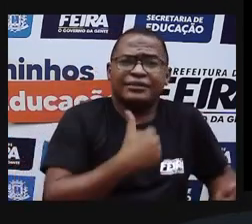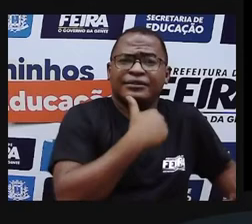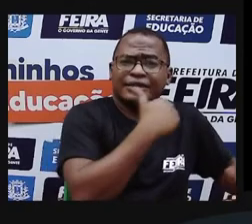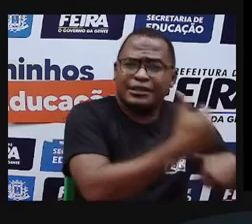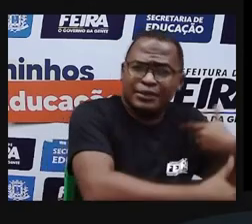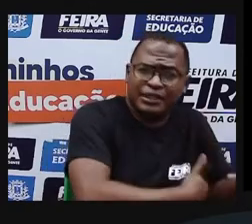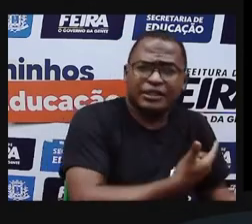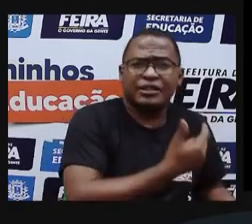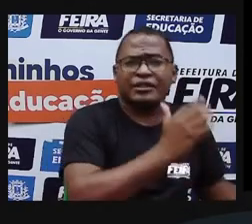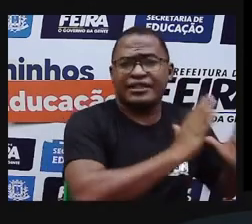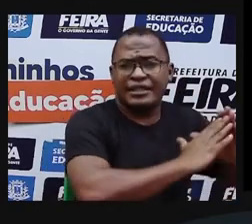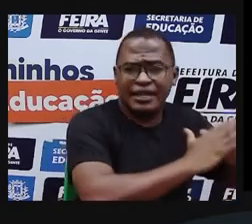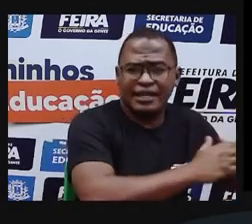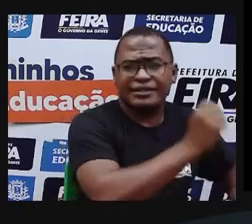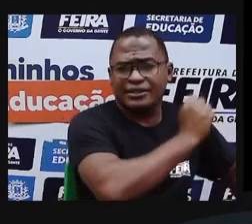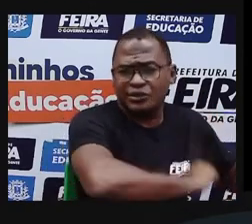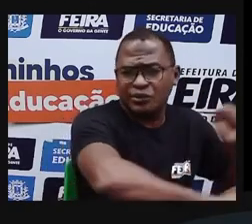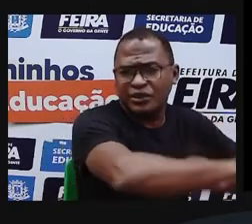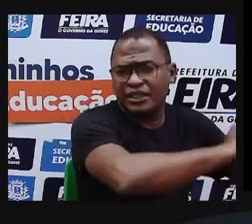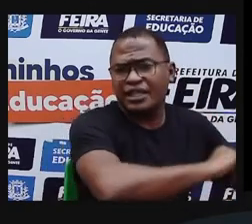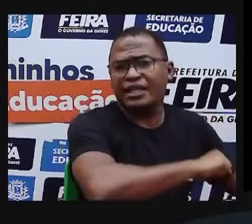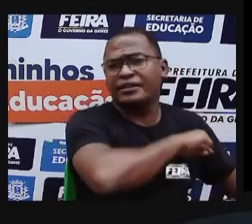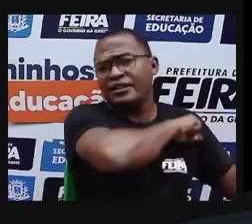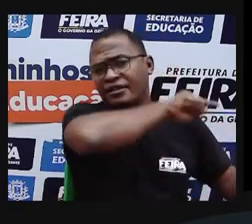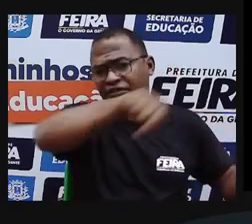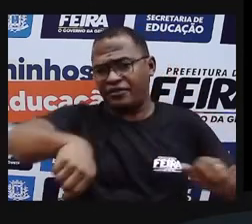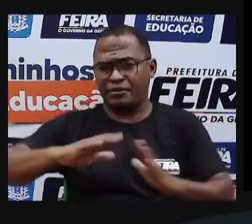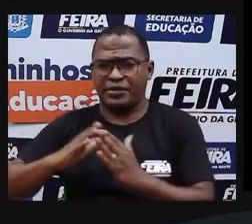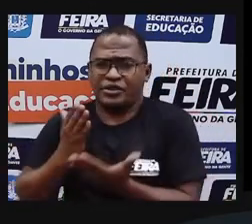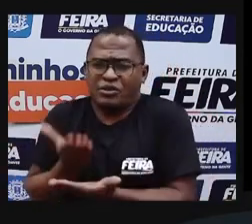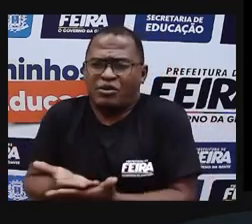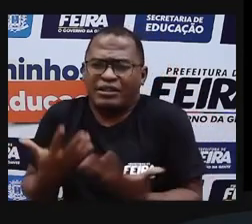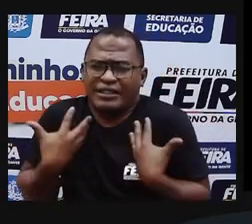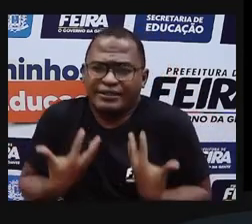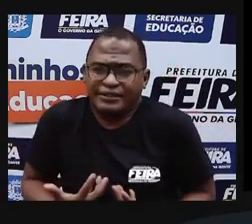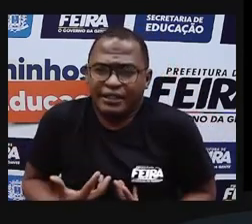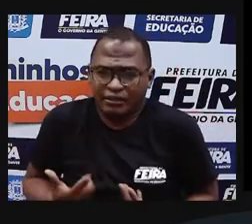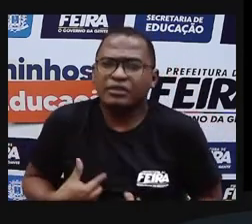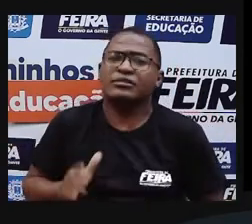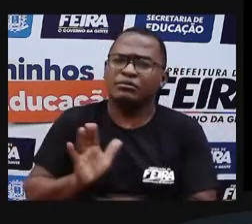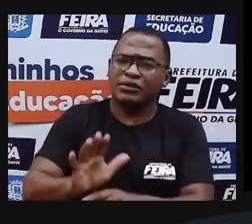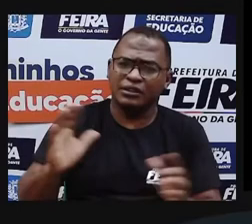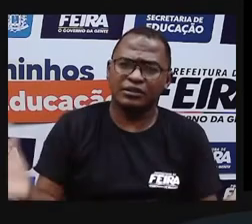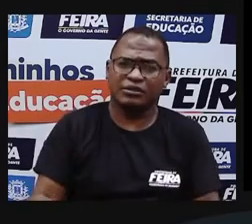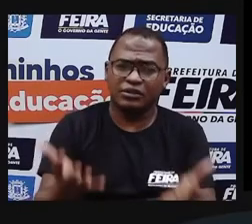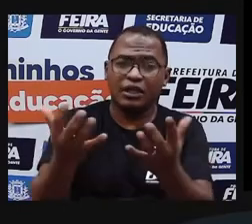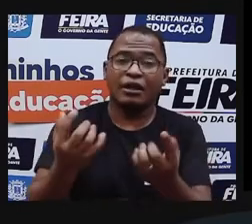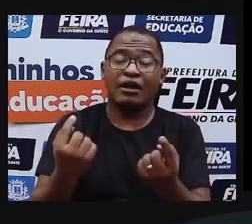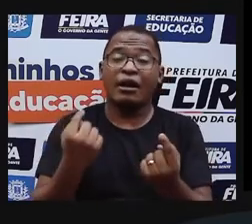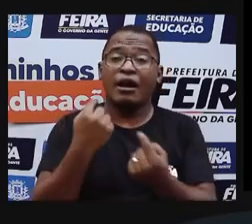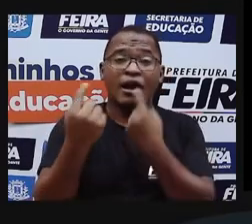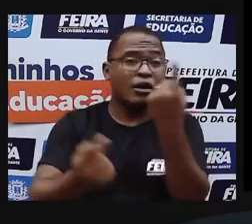na idade que deveria ter, por tantas coisas que podem ter acontecido na vida de vocês, e vocês não